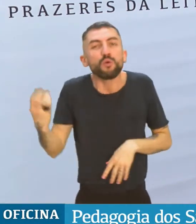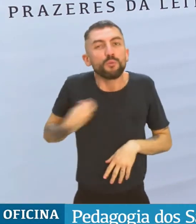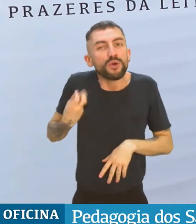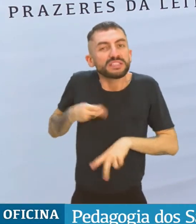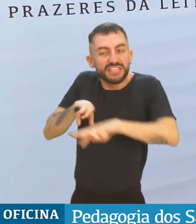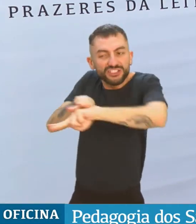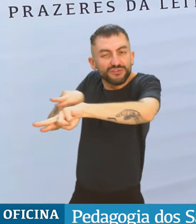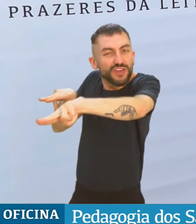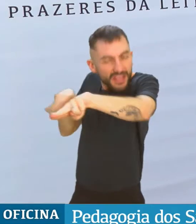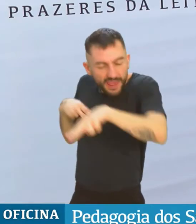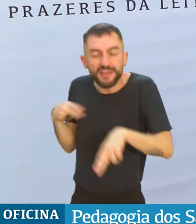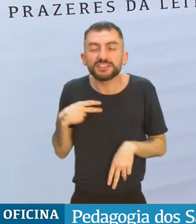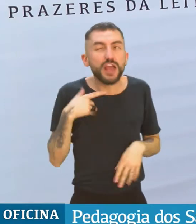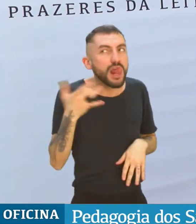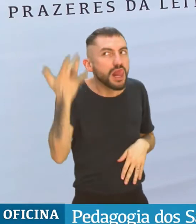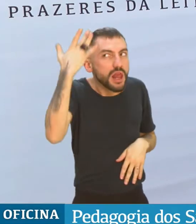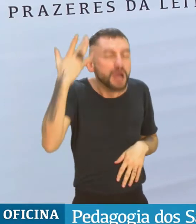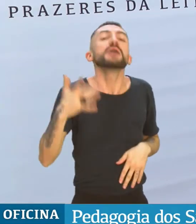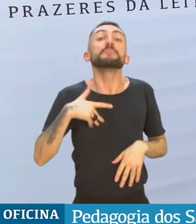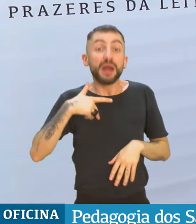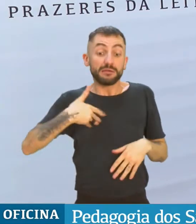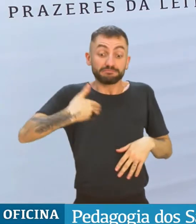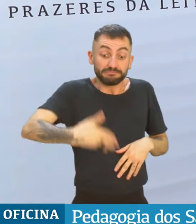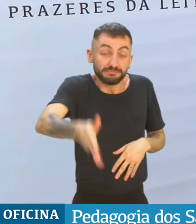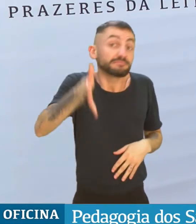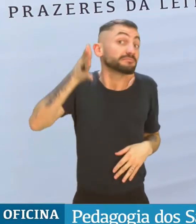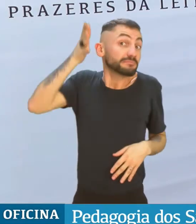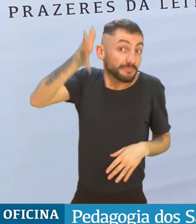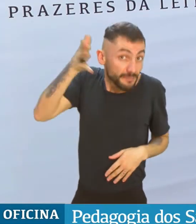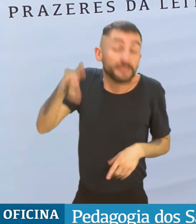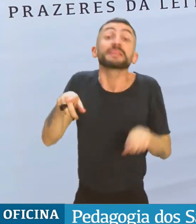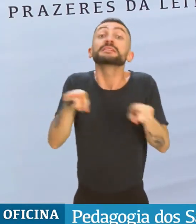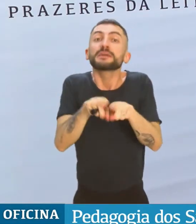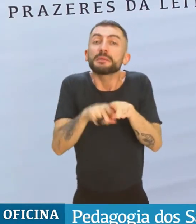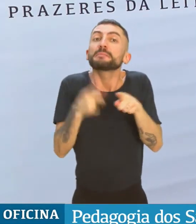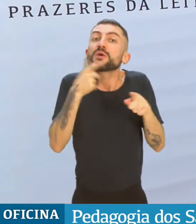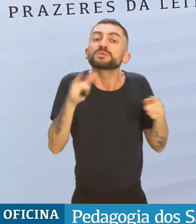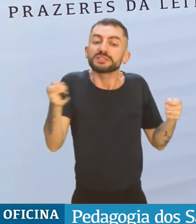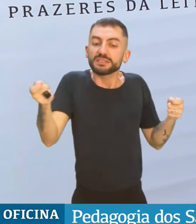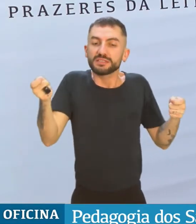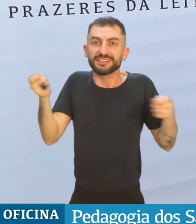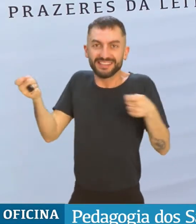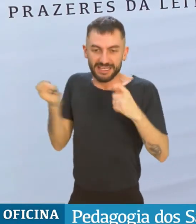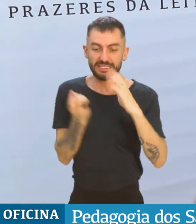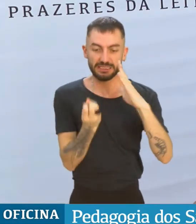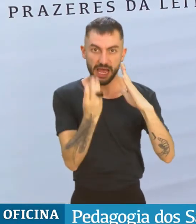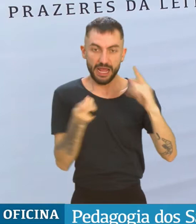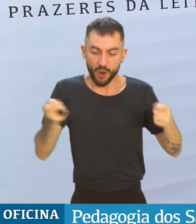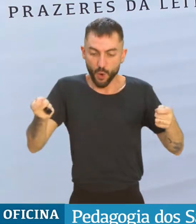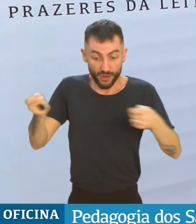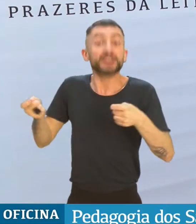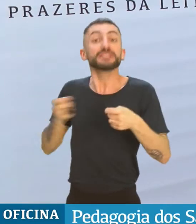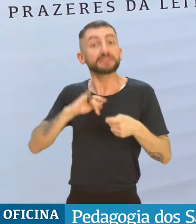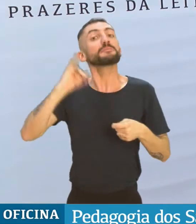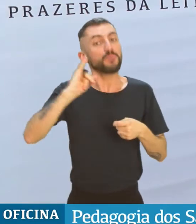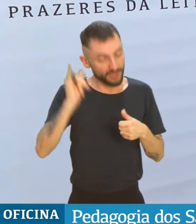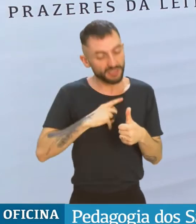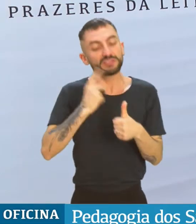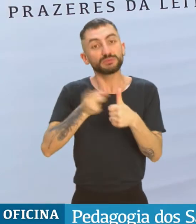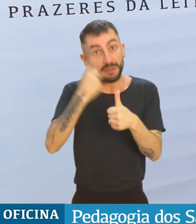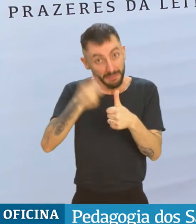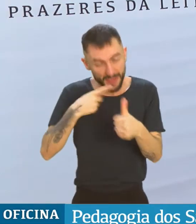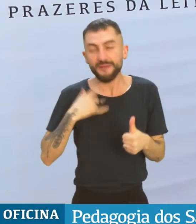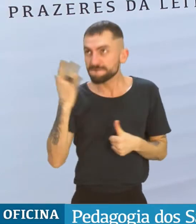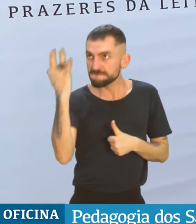para atrair, mas isso vai ser muito importante depois para a condução do sarau, que a gente vai falar um pouquinho mais na frente, né?